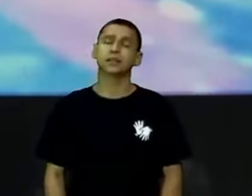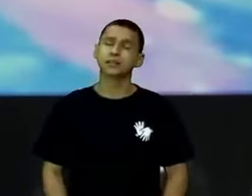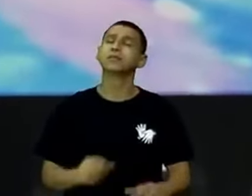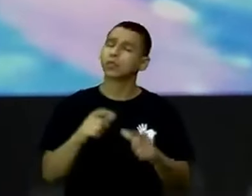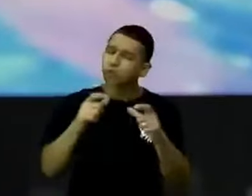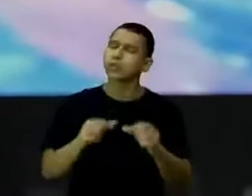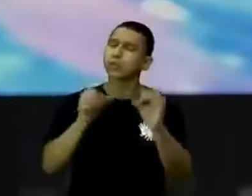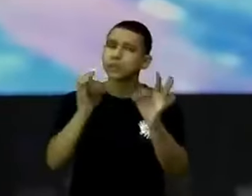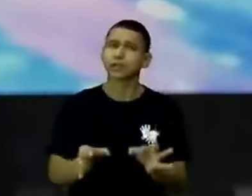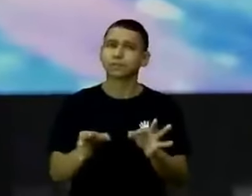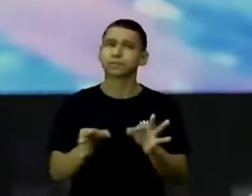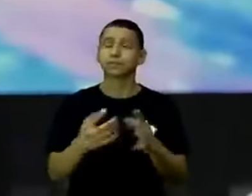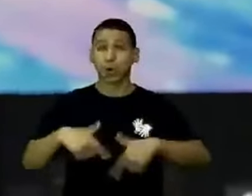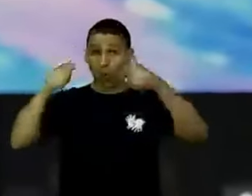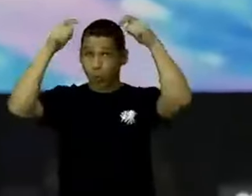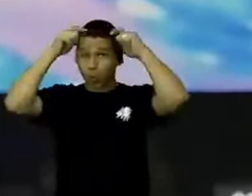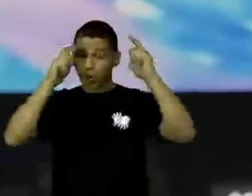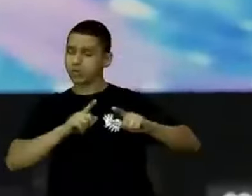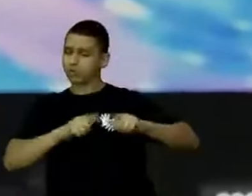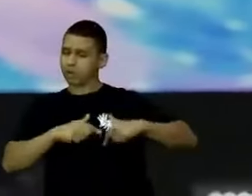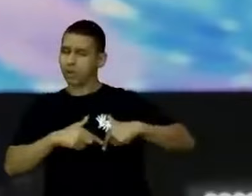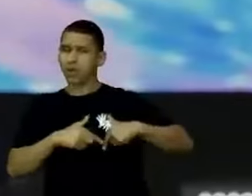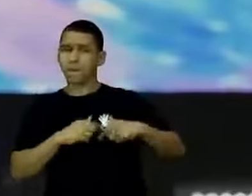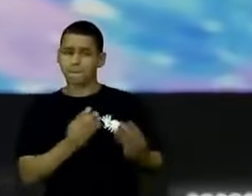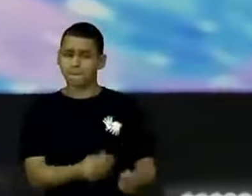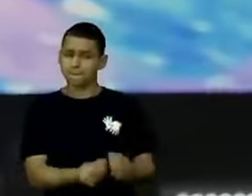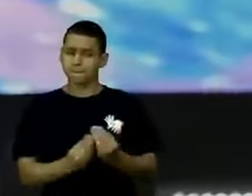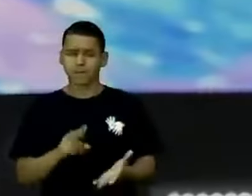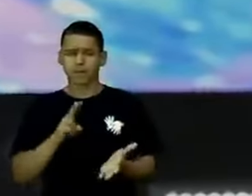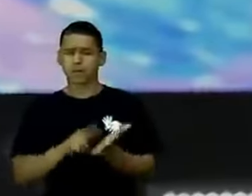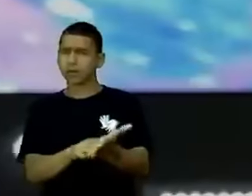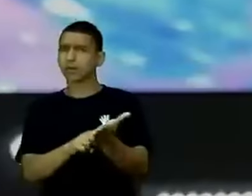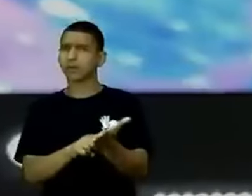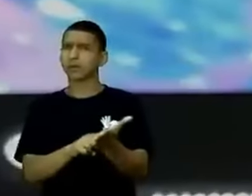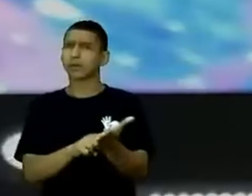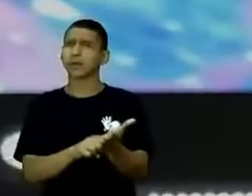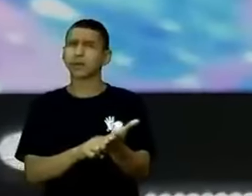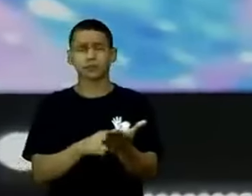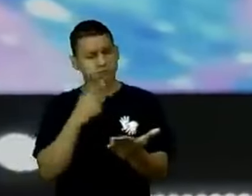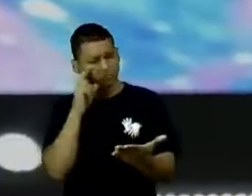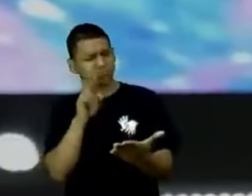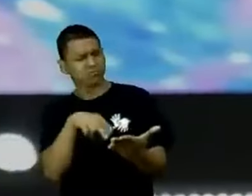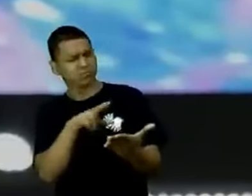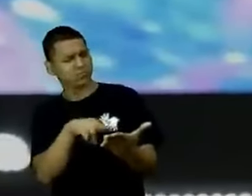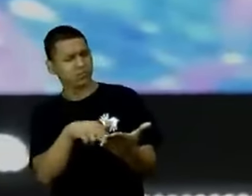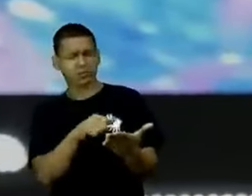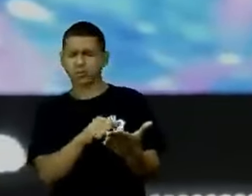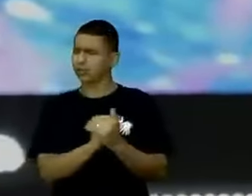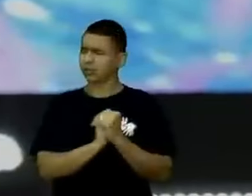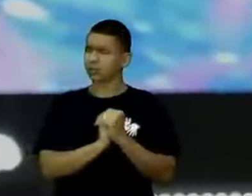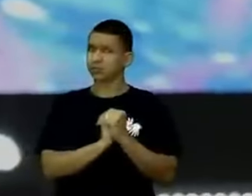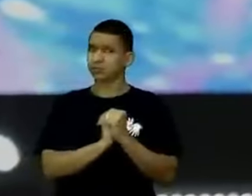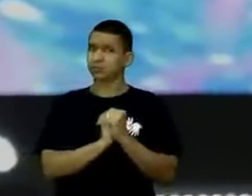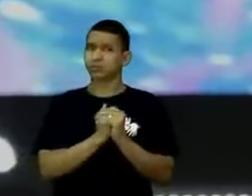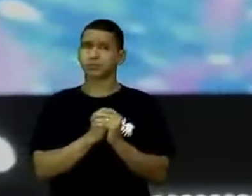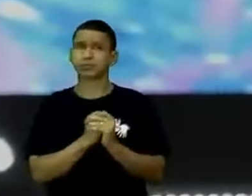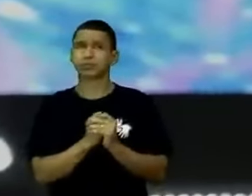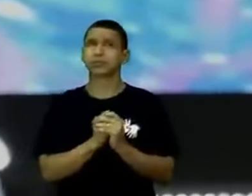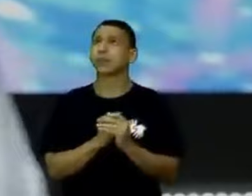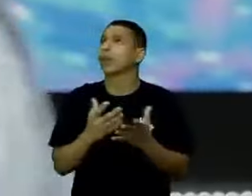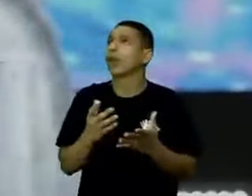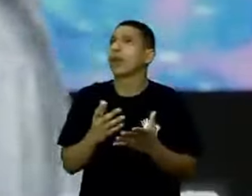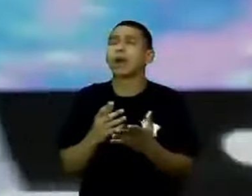quando o rei de Israel pega a carta, ele está olhando ao si pela ótica humana. E ele diz, Maria,